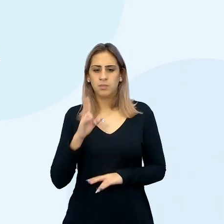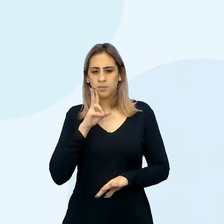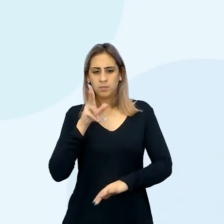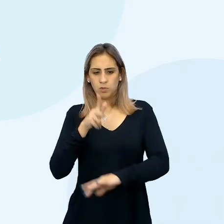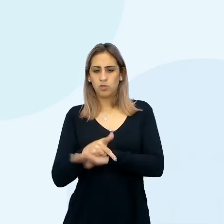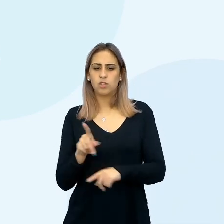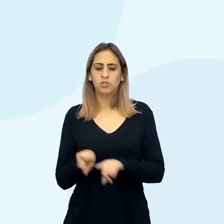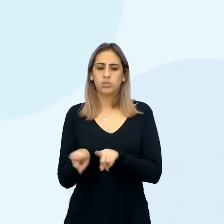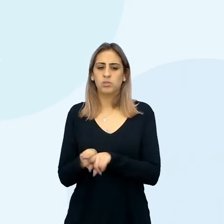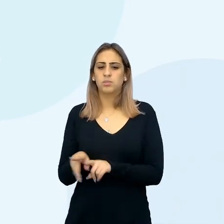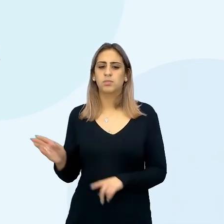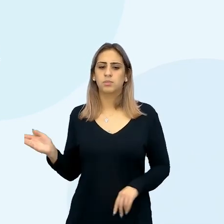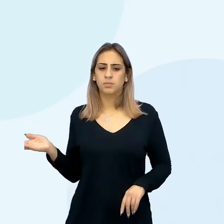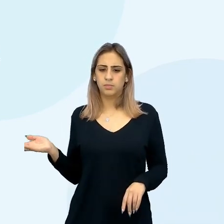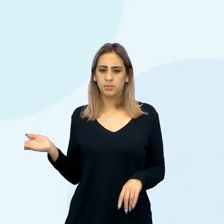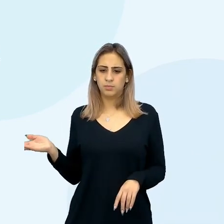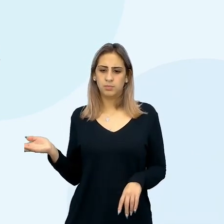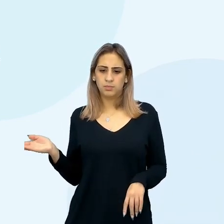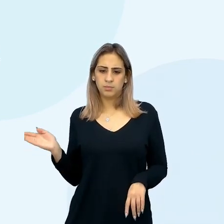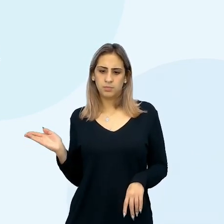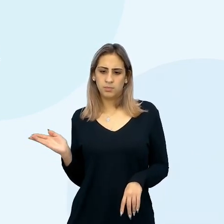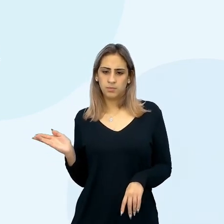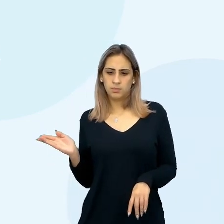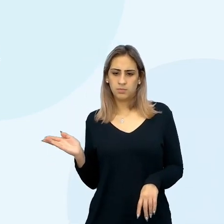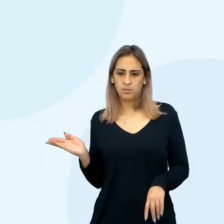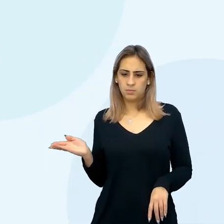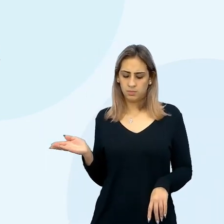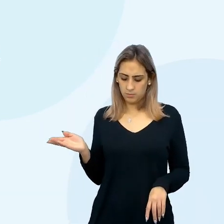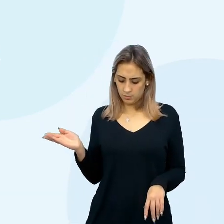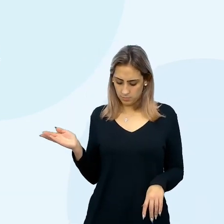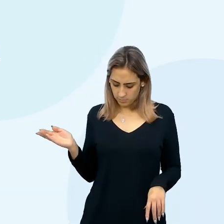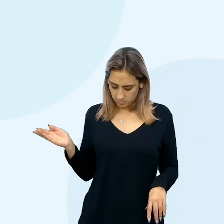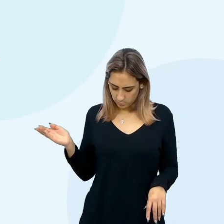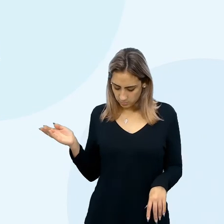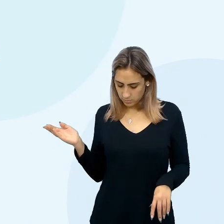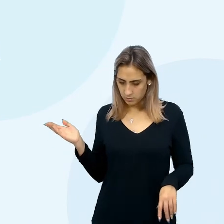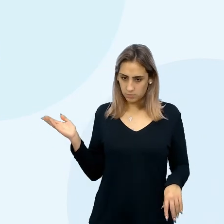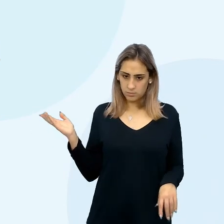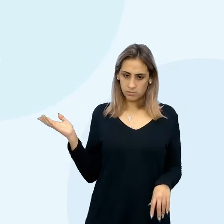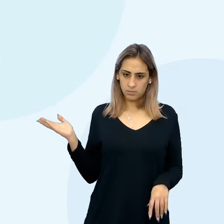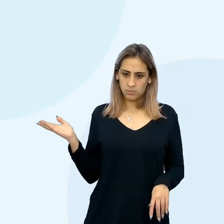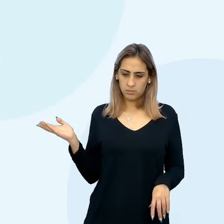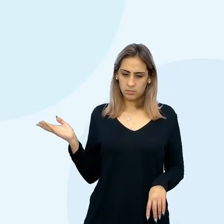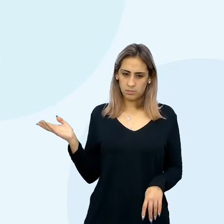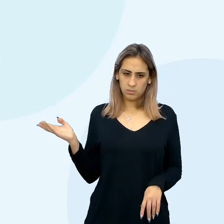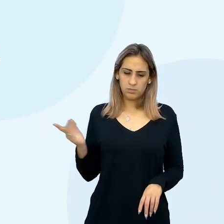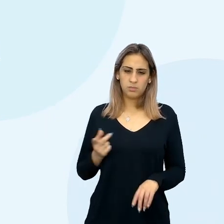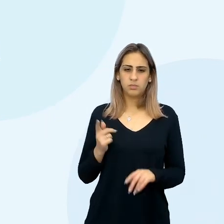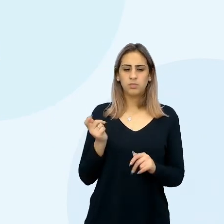vídeo do canal Sociologia Animada, que fala exatamente sobre o conceito de